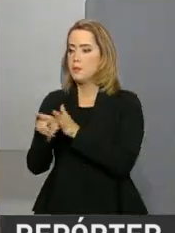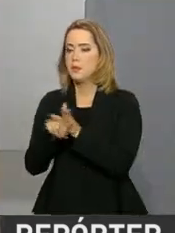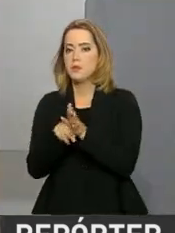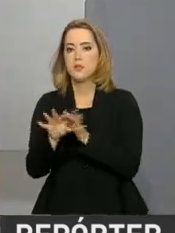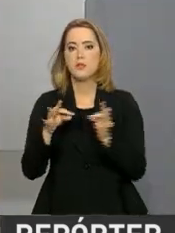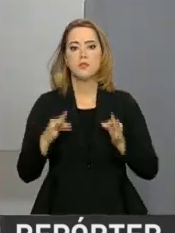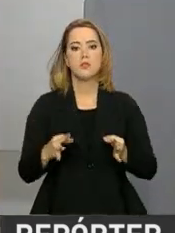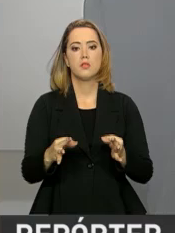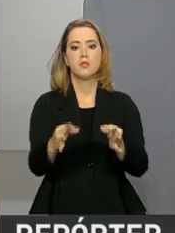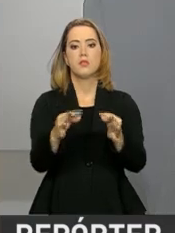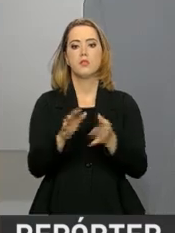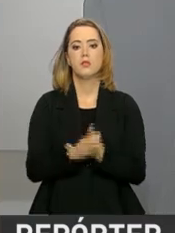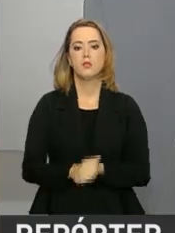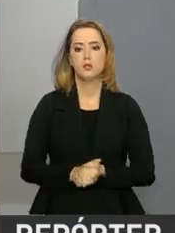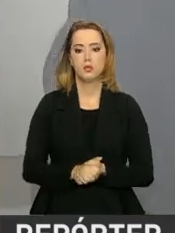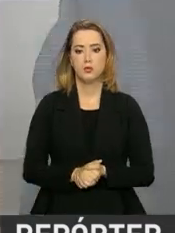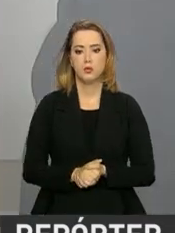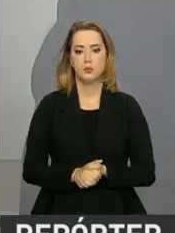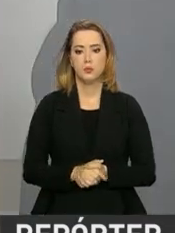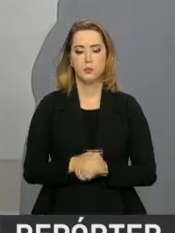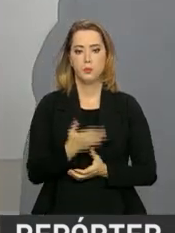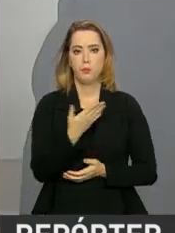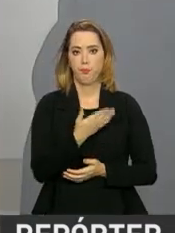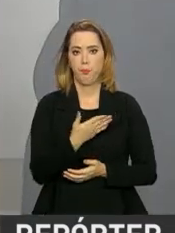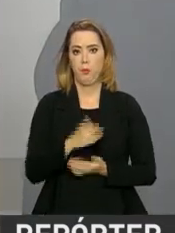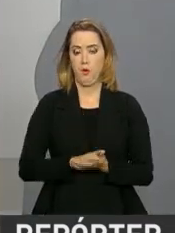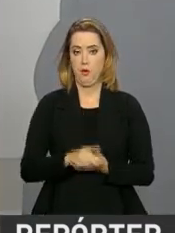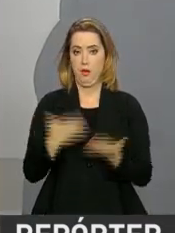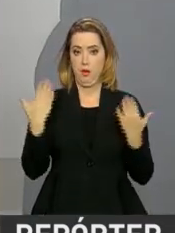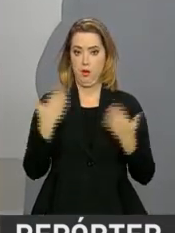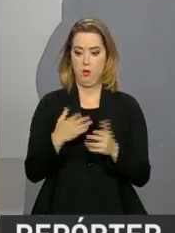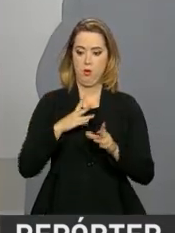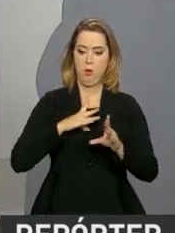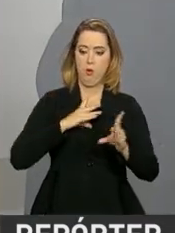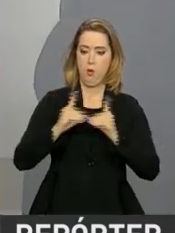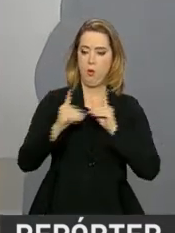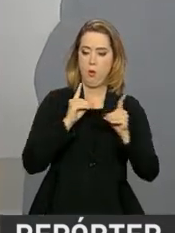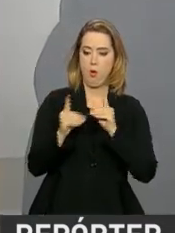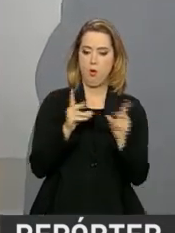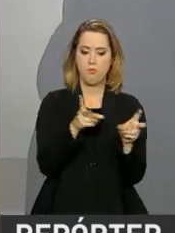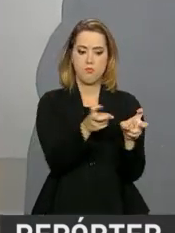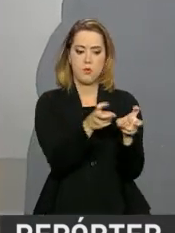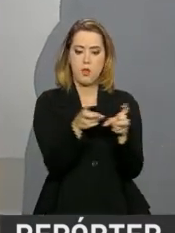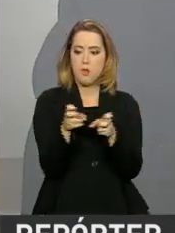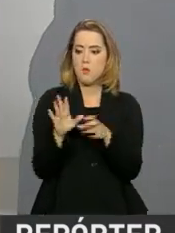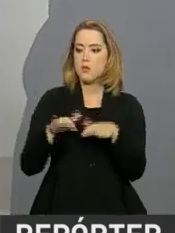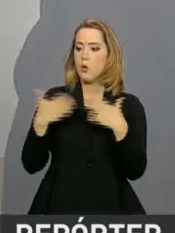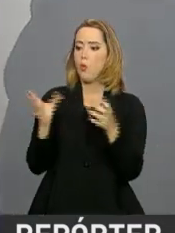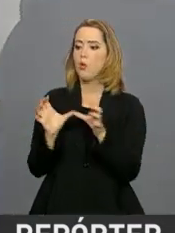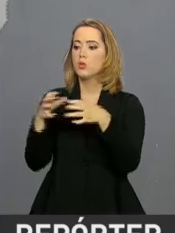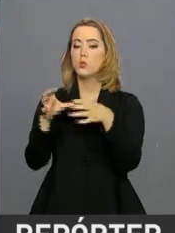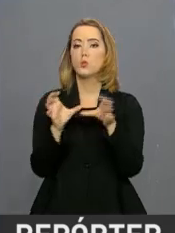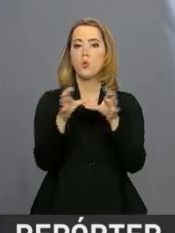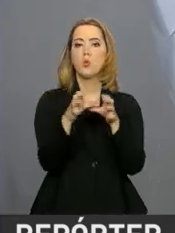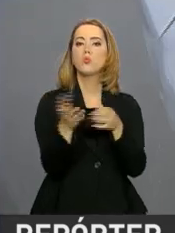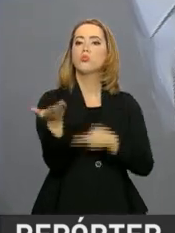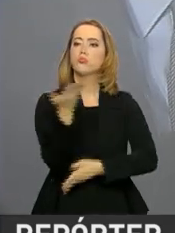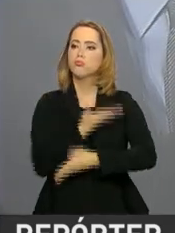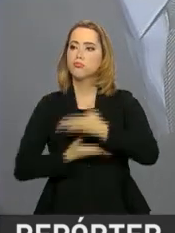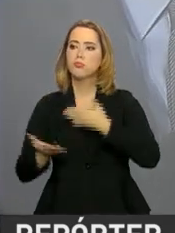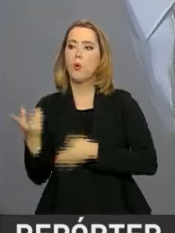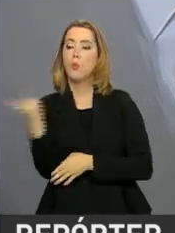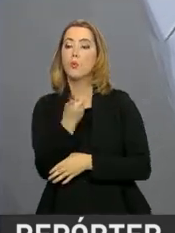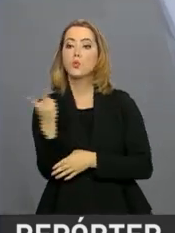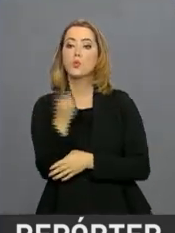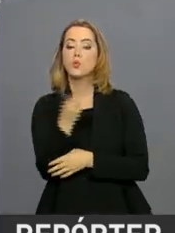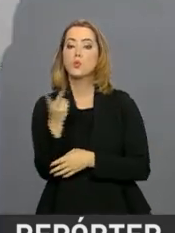tecnologia. Está aberto a esse diálogo para identificar áreas de comum interesse. O fato de que